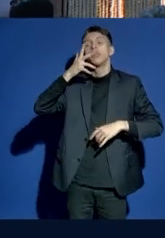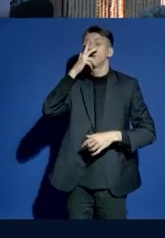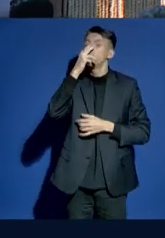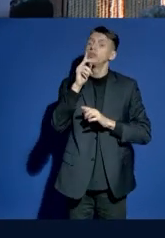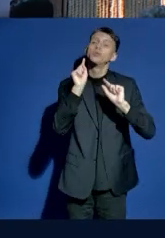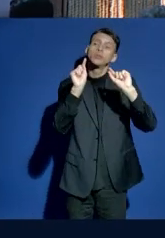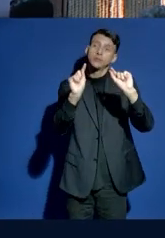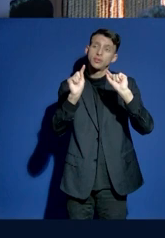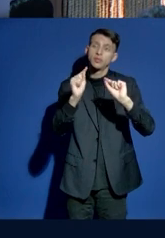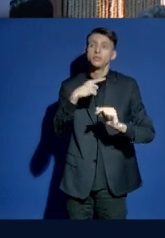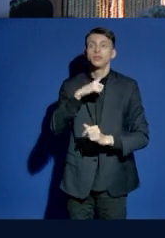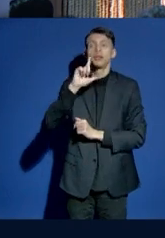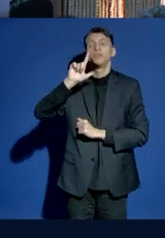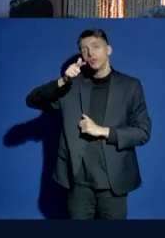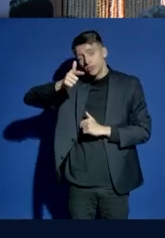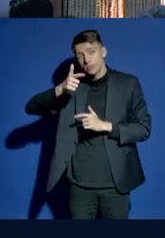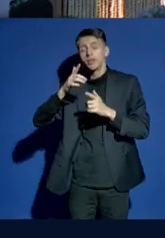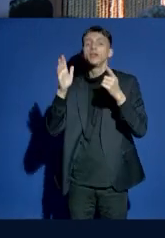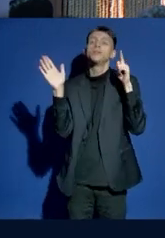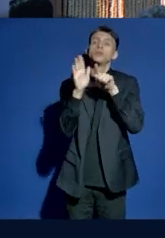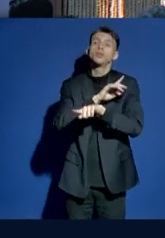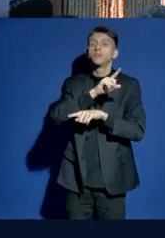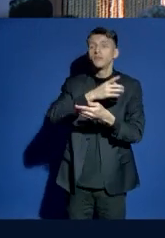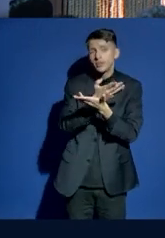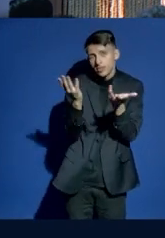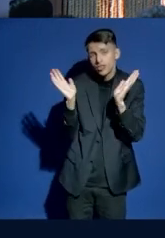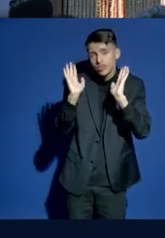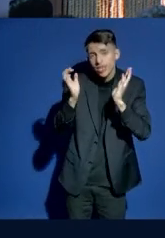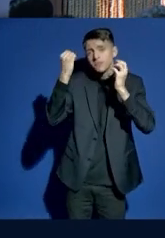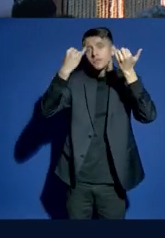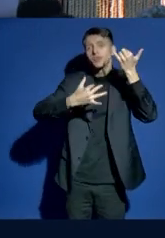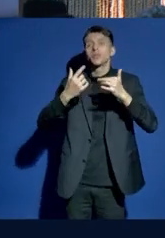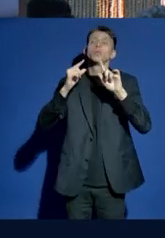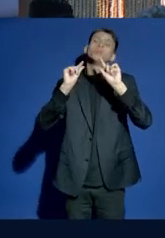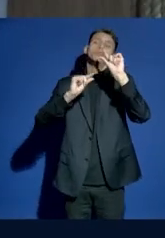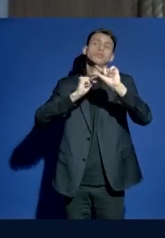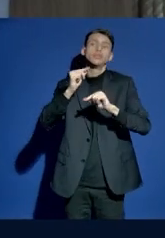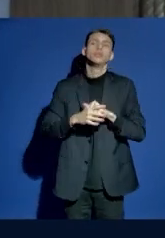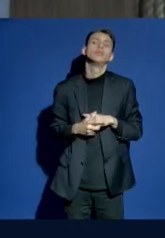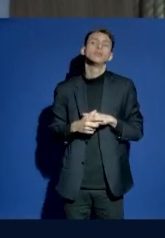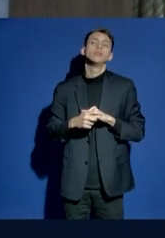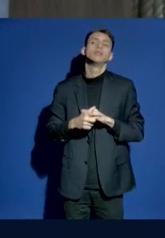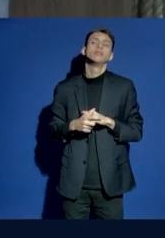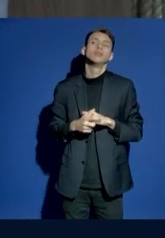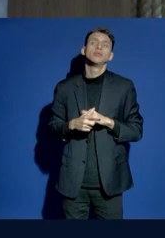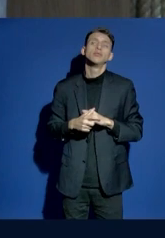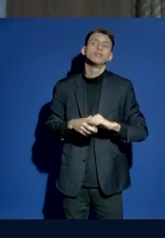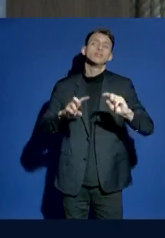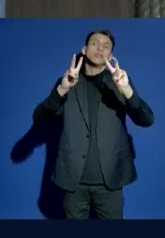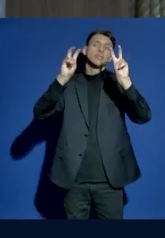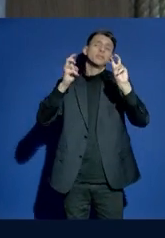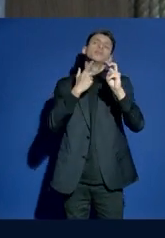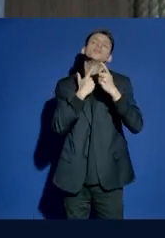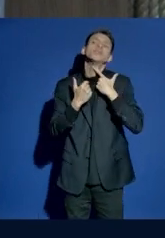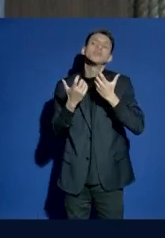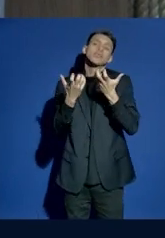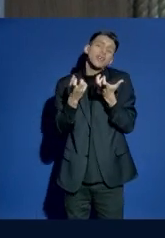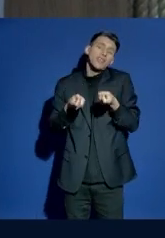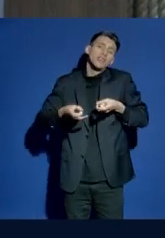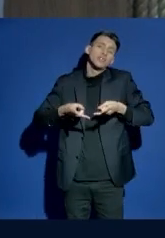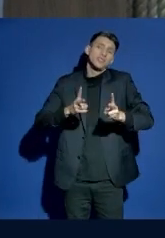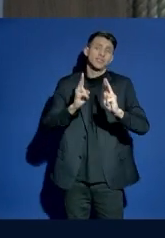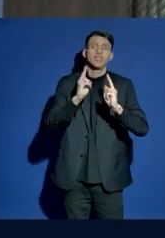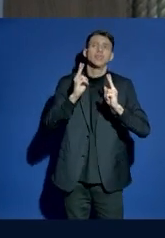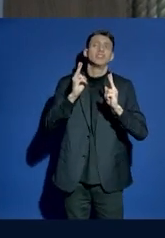aqui minha próxima pergunta para vocês, acho que vocês já acabaram falando bastante aqui. É um tema que eu adoraria continuar falando, porque a gente